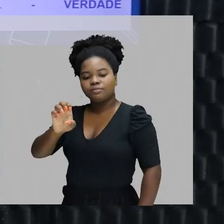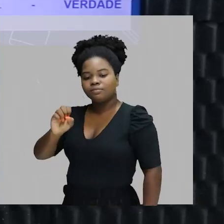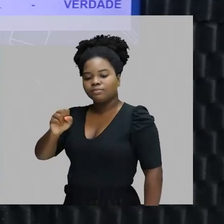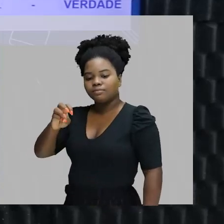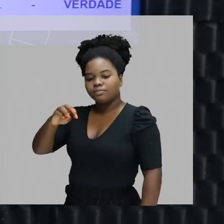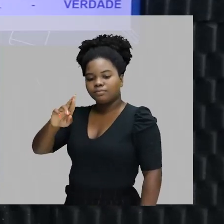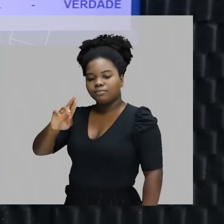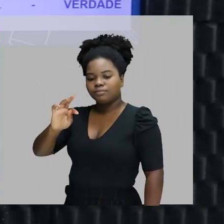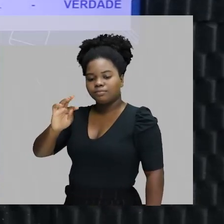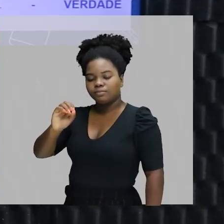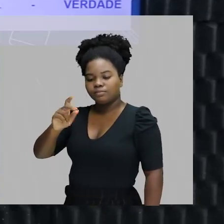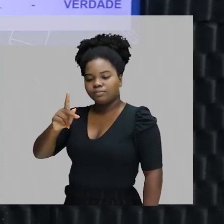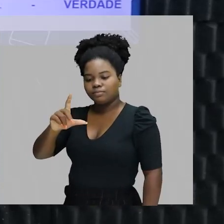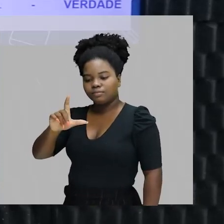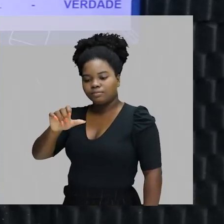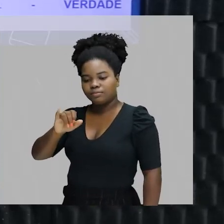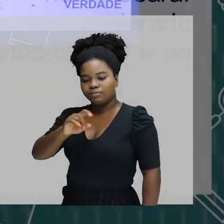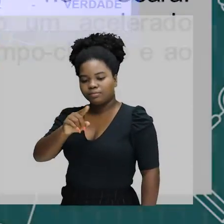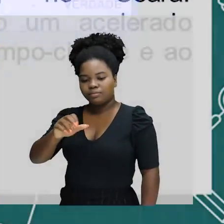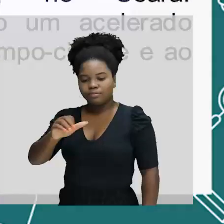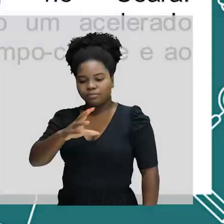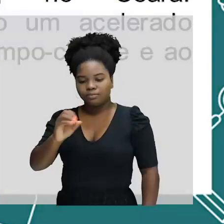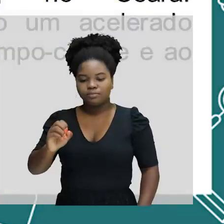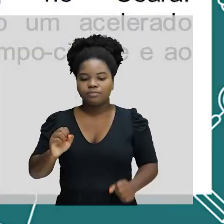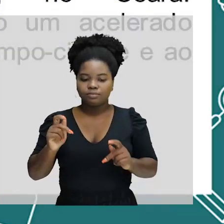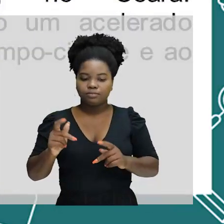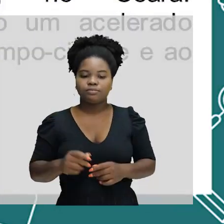desmetropolização. Muita atenção, tá?